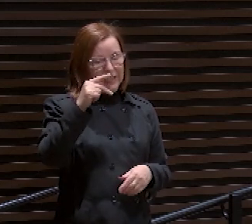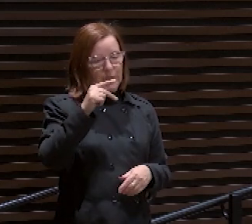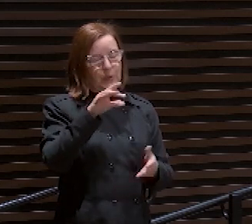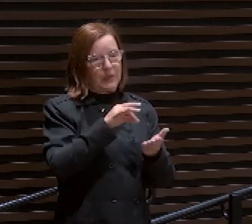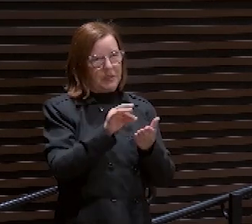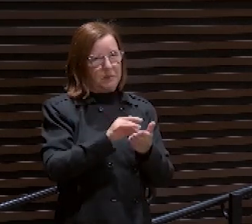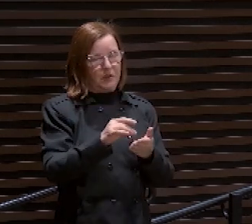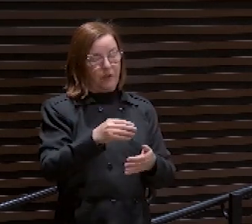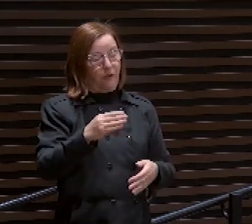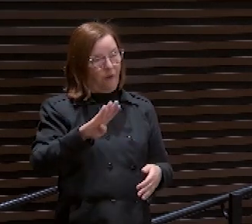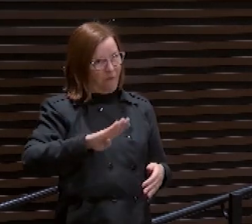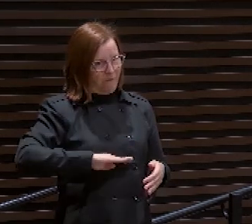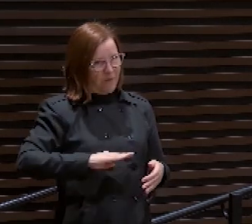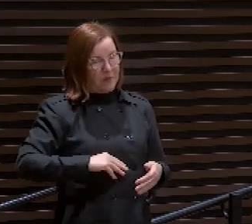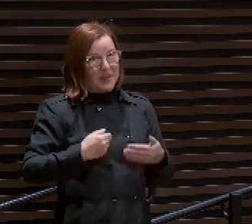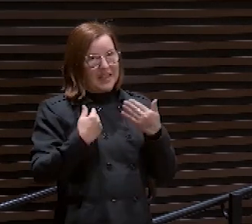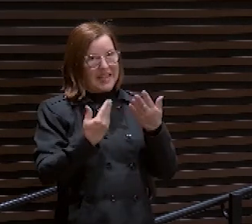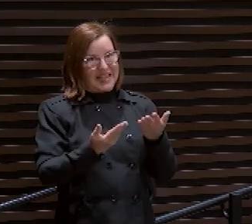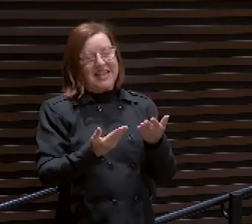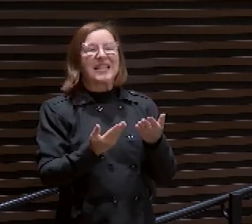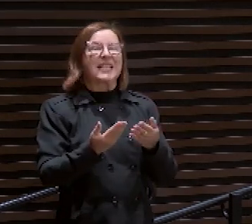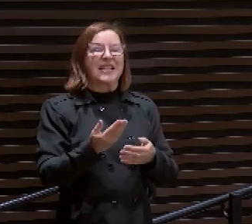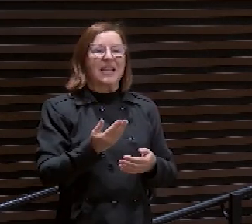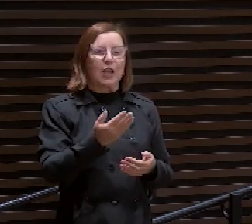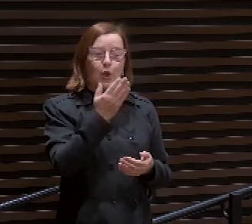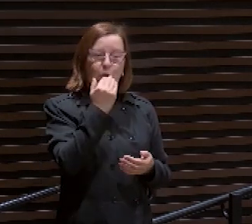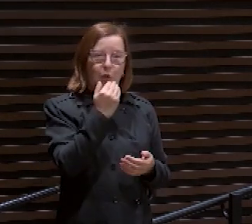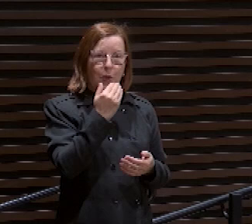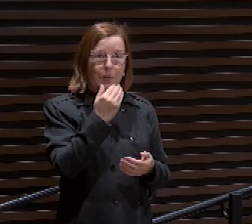tiver sede, dá-lhe de beber, porque